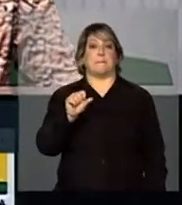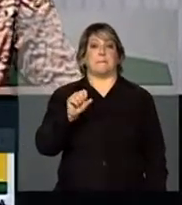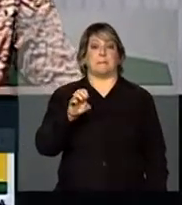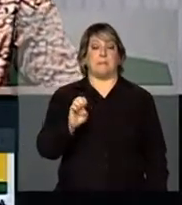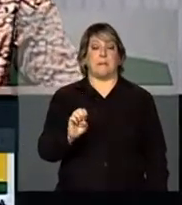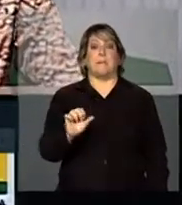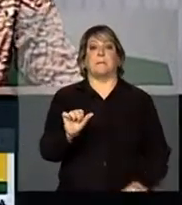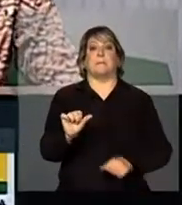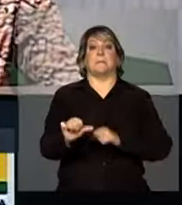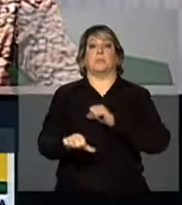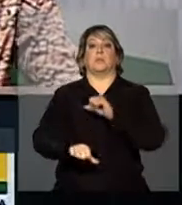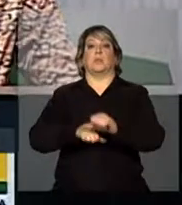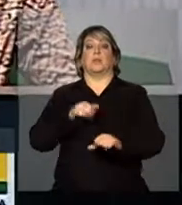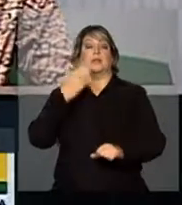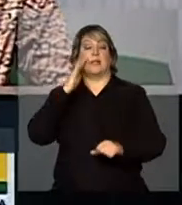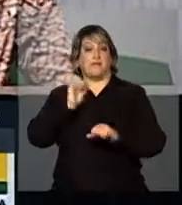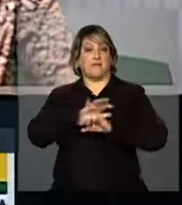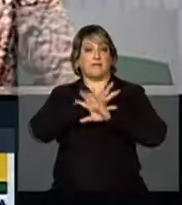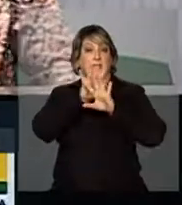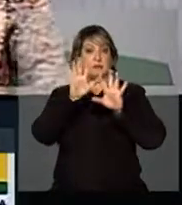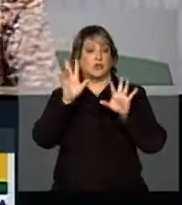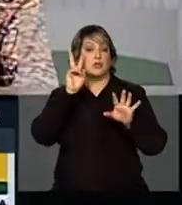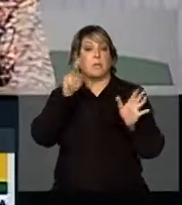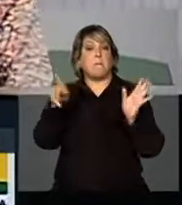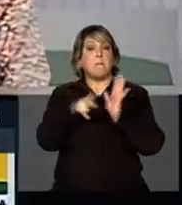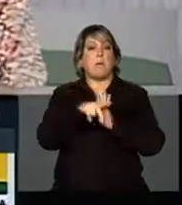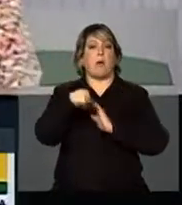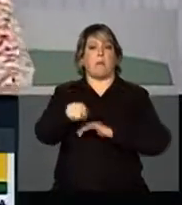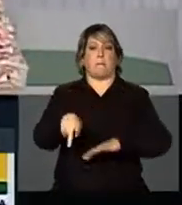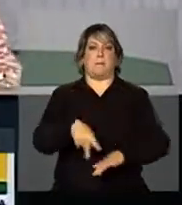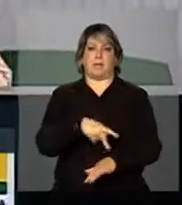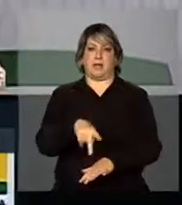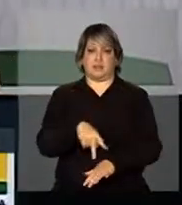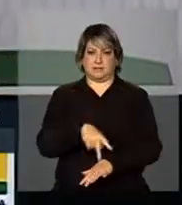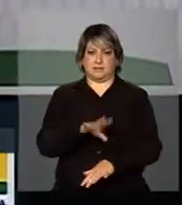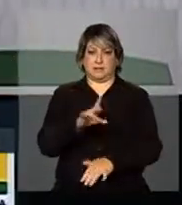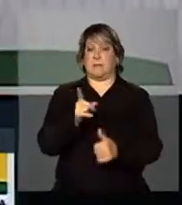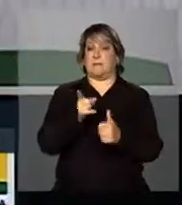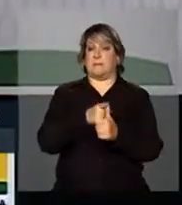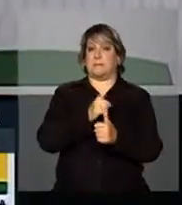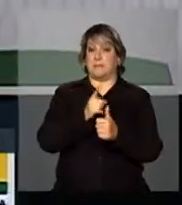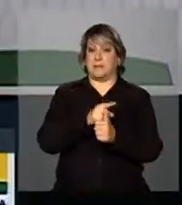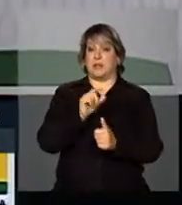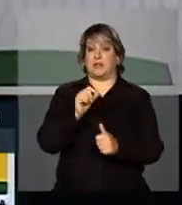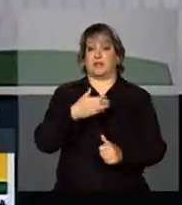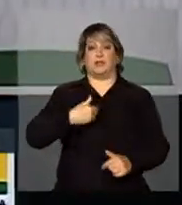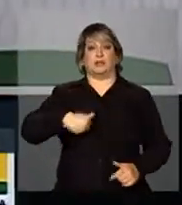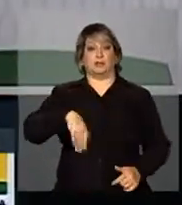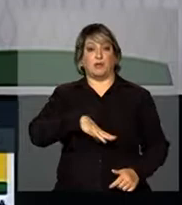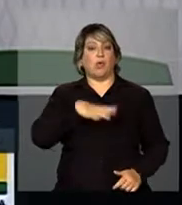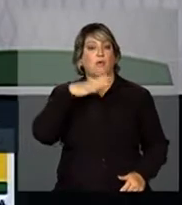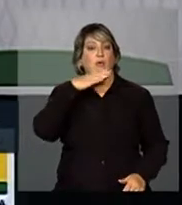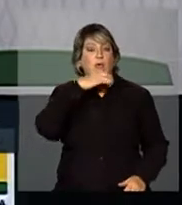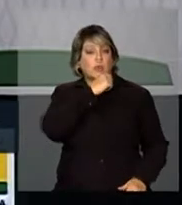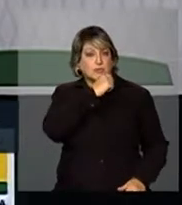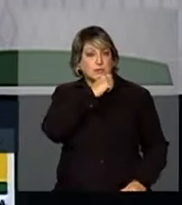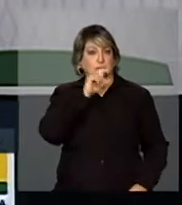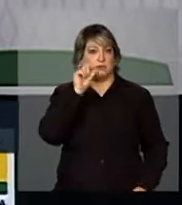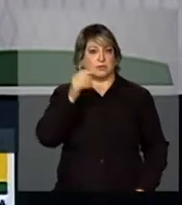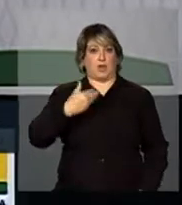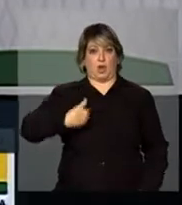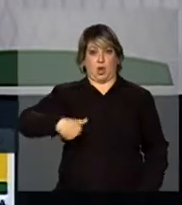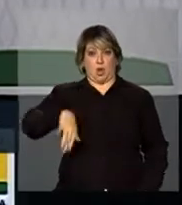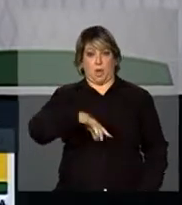de visão sobre o próprio país em que primeiro item nós consideramos que